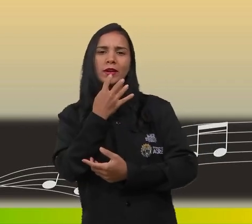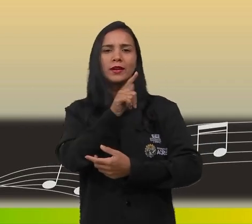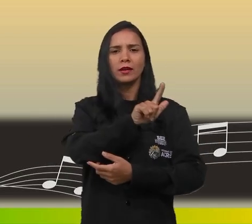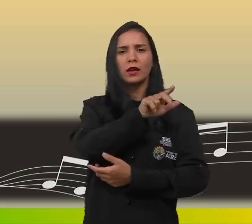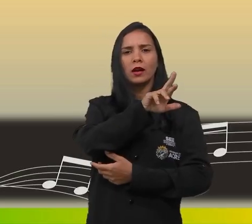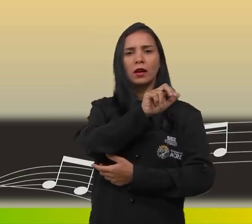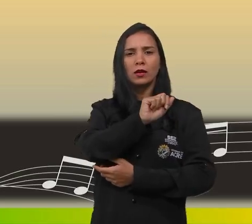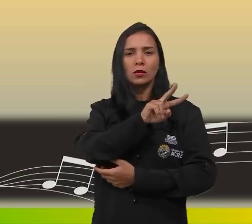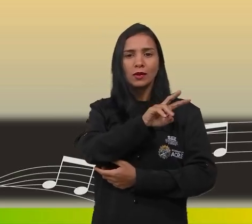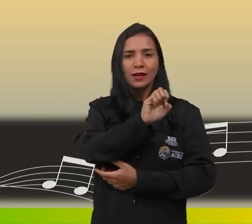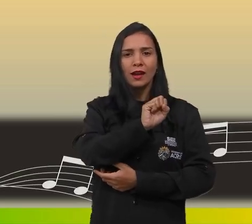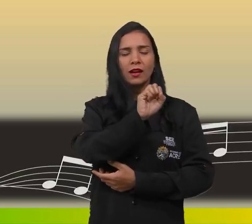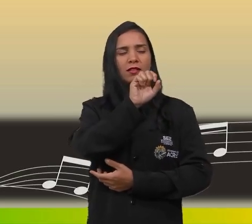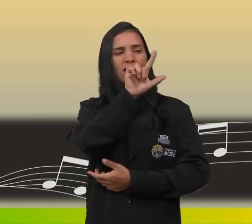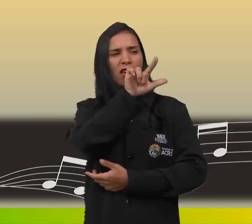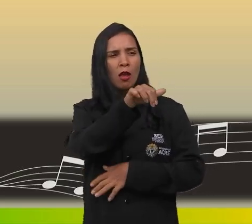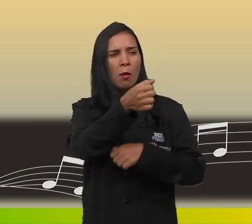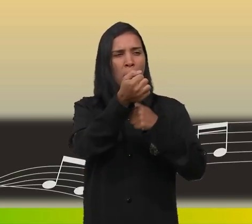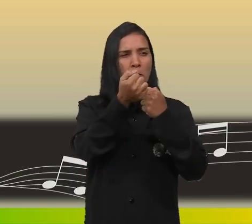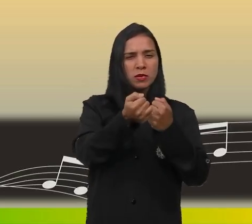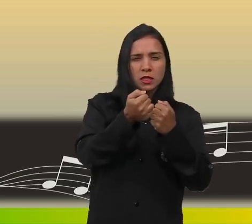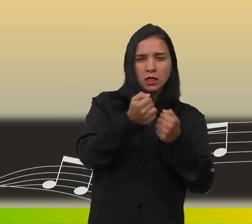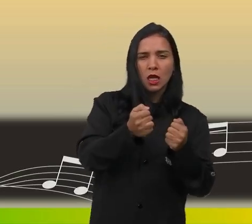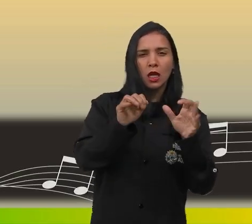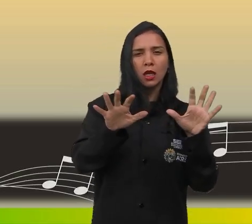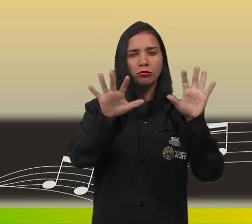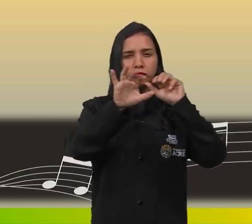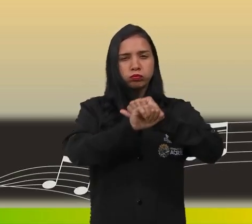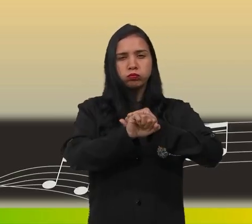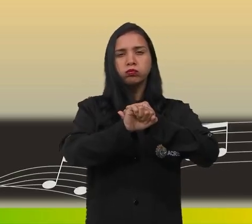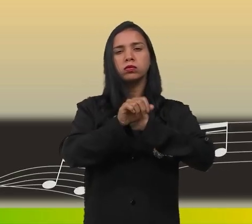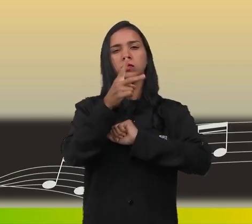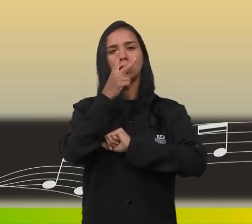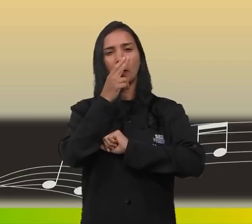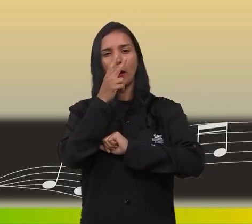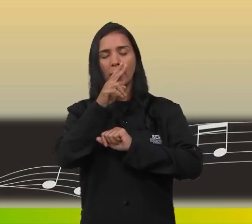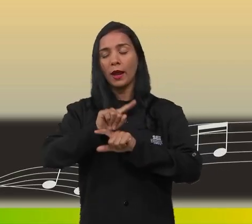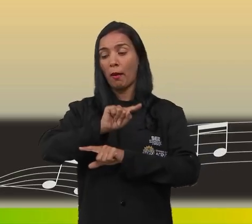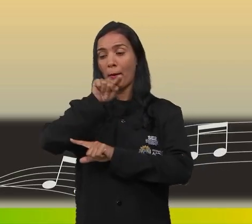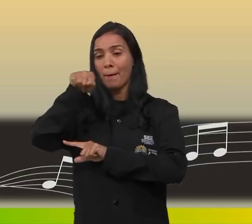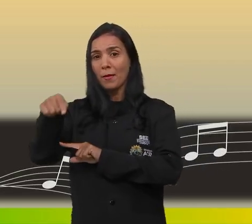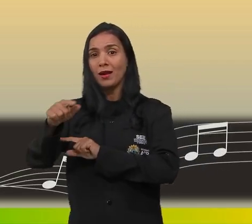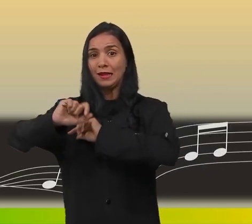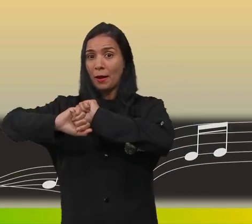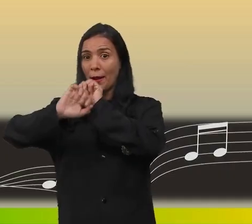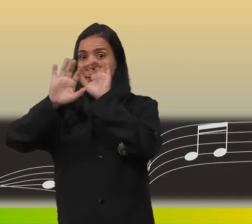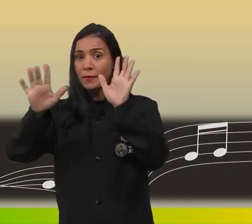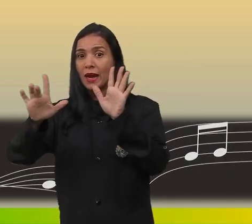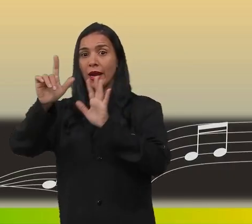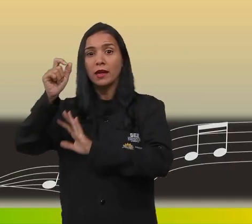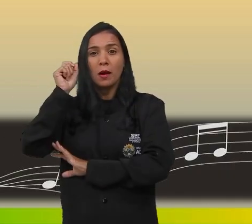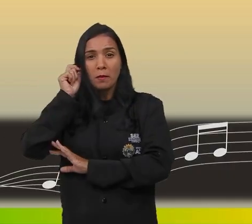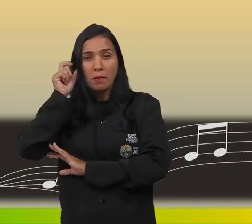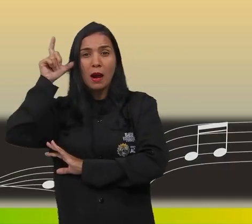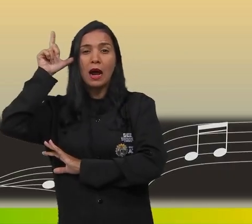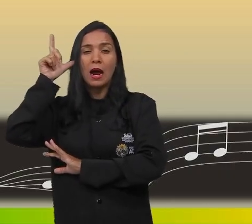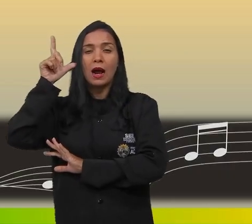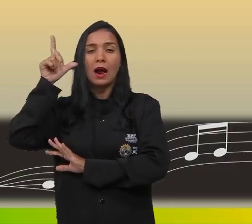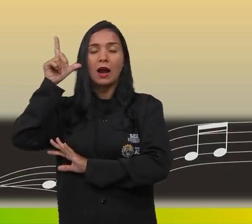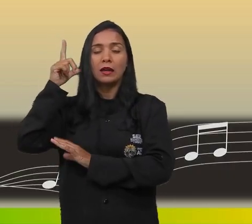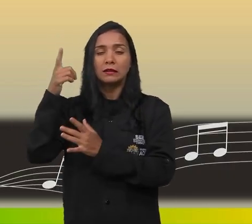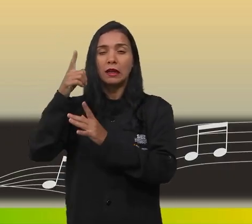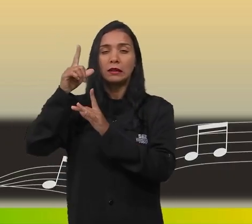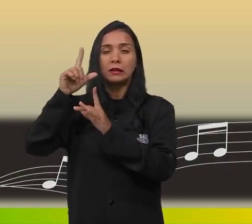o som alto, agudo, ele é conhecido, a grosso modo, pelo som mais alto mesmo,